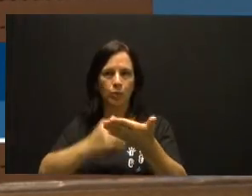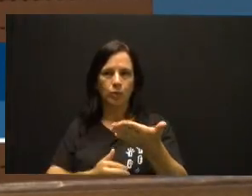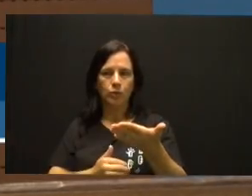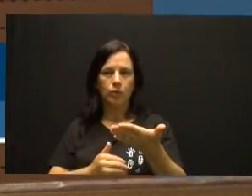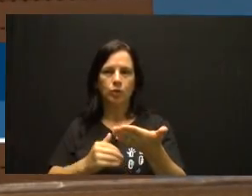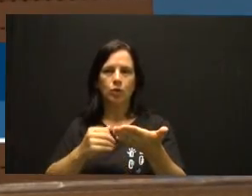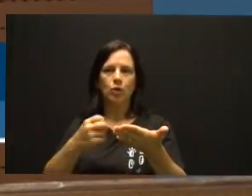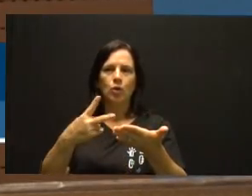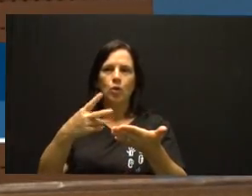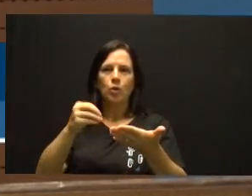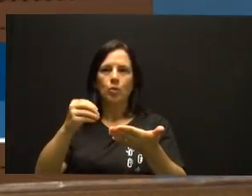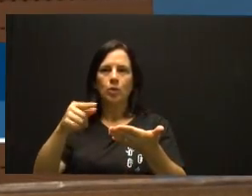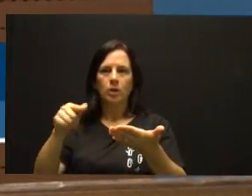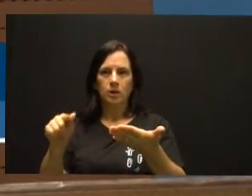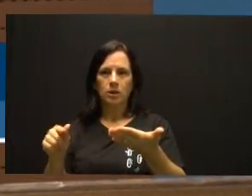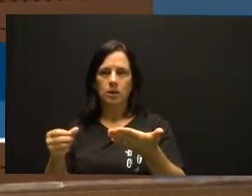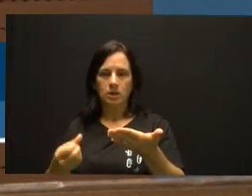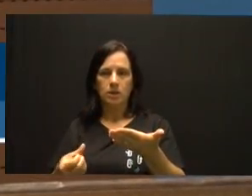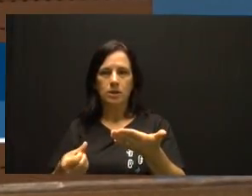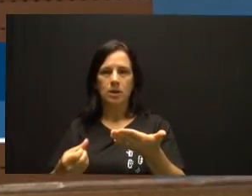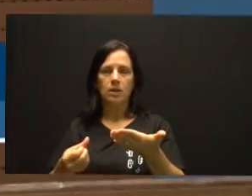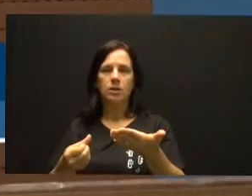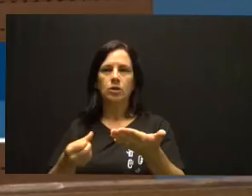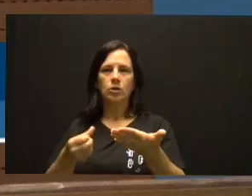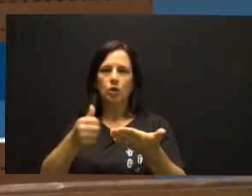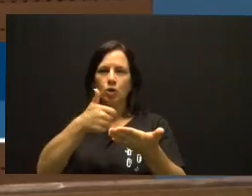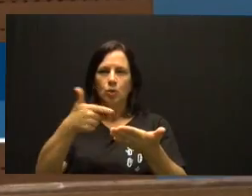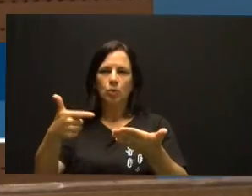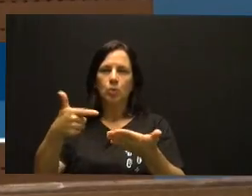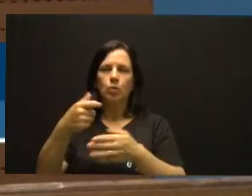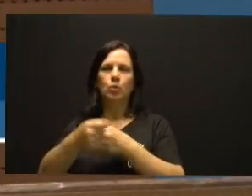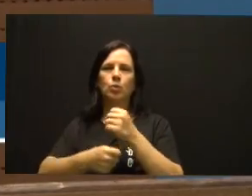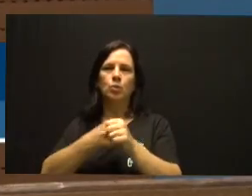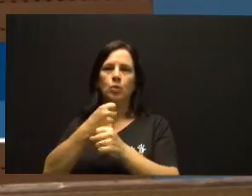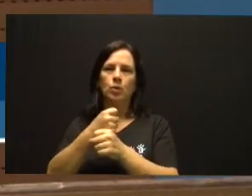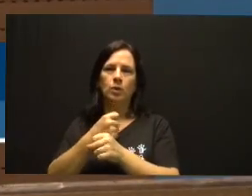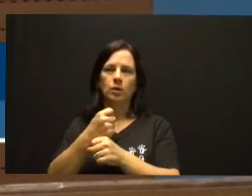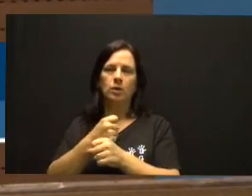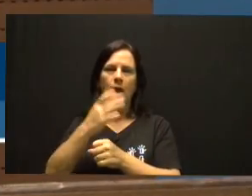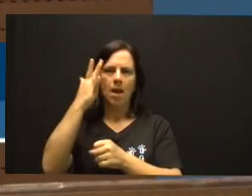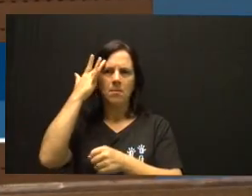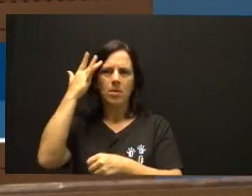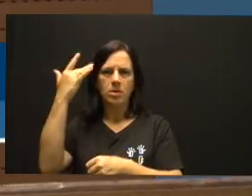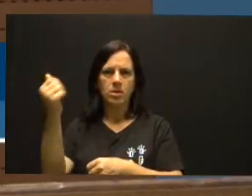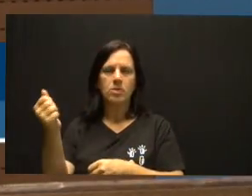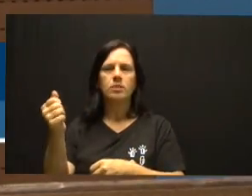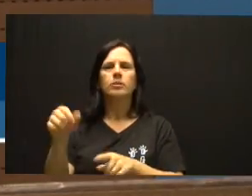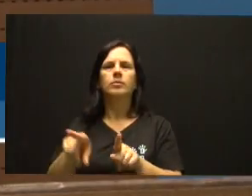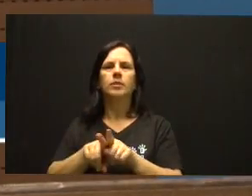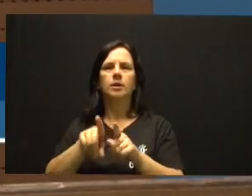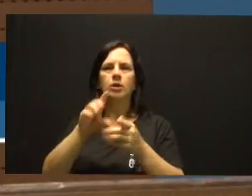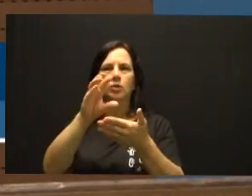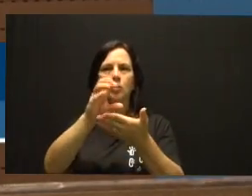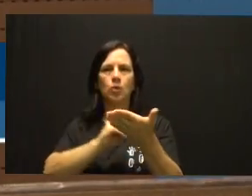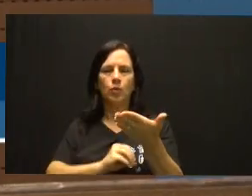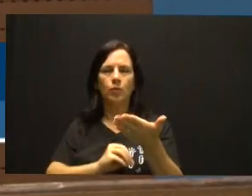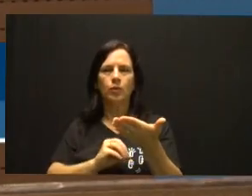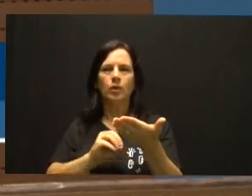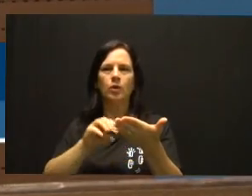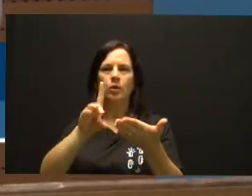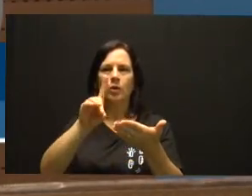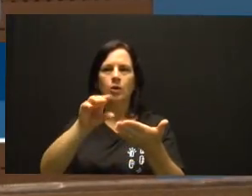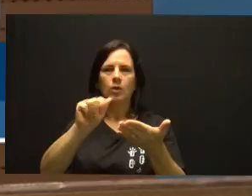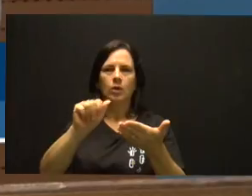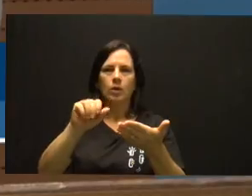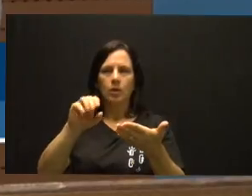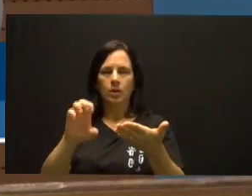era 2016, com a previsão legal de 12 meses. Então, amanhã mesmo já colocarei o ofício em mãos do DAE para a